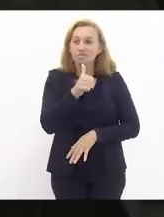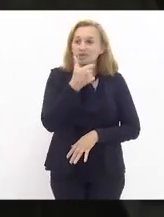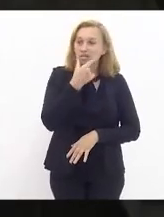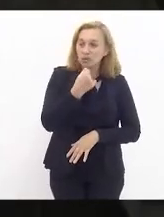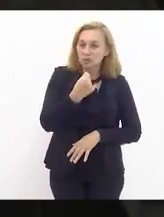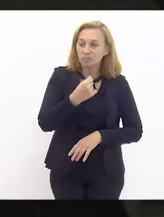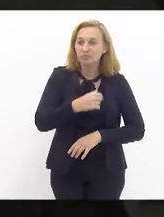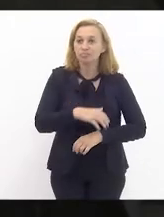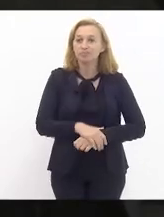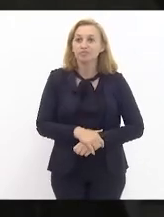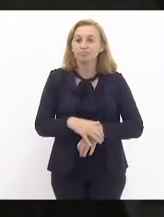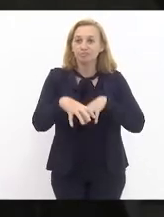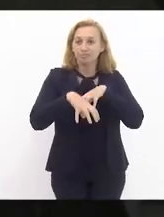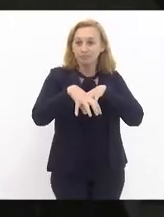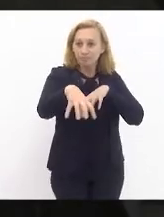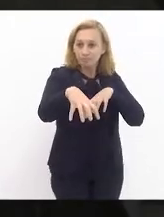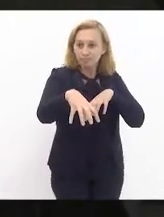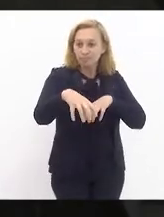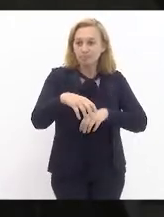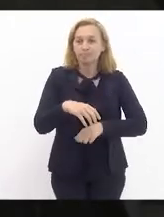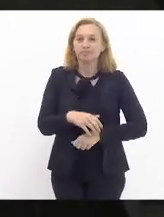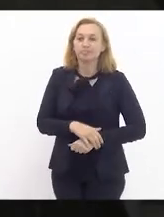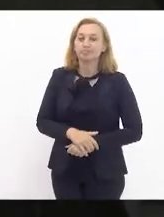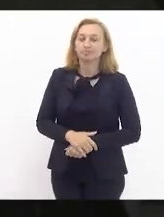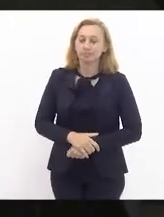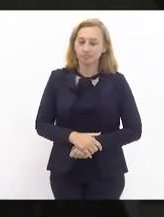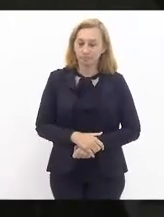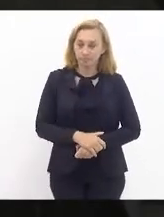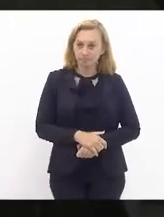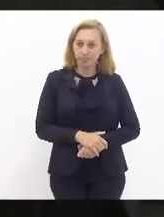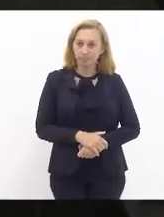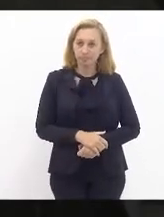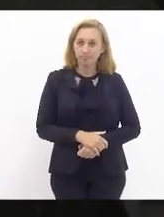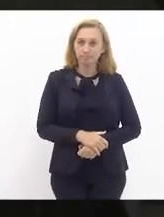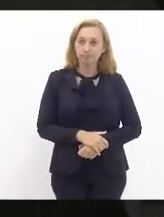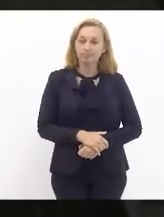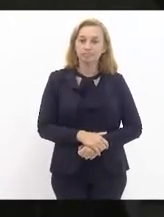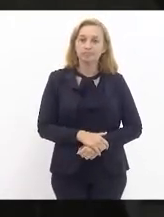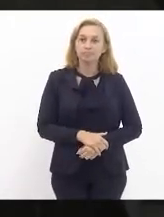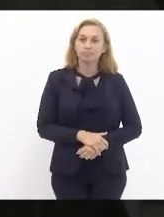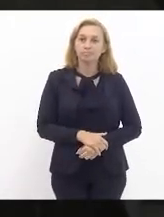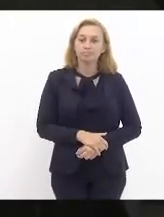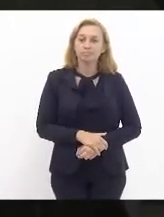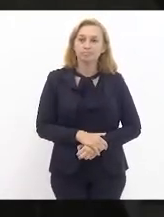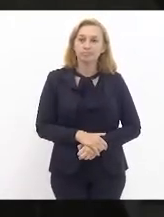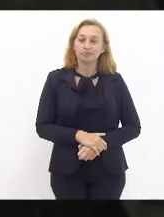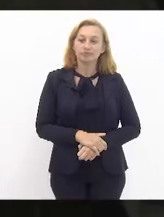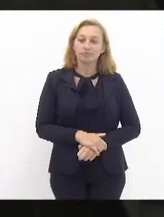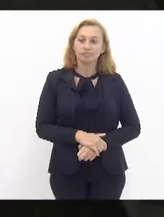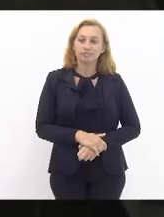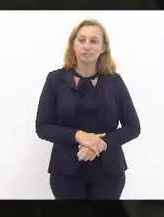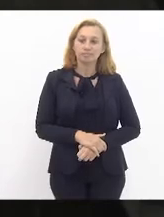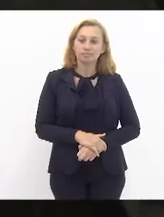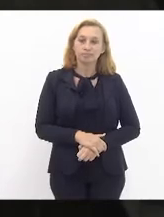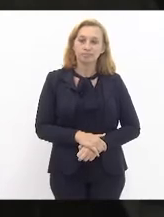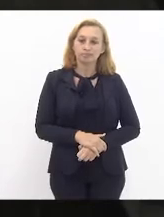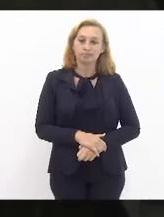que nos assistem de forma remota. senhora